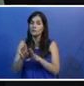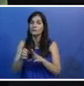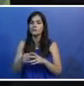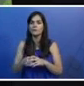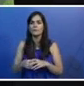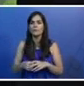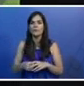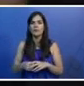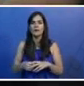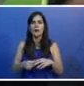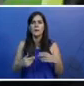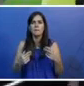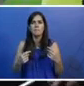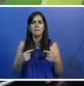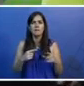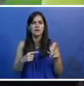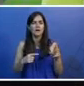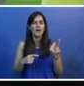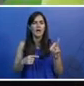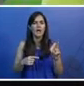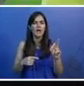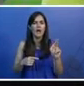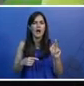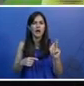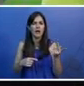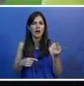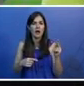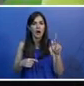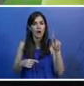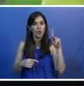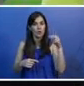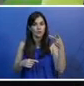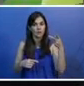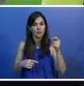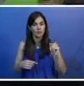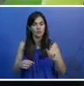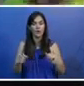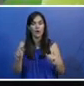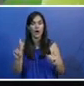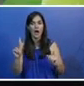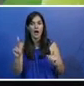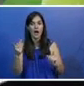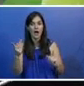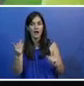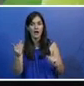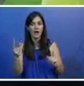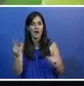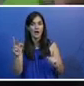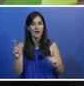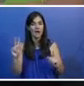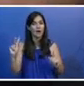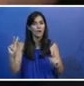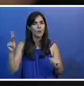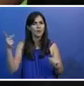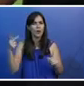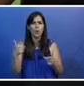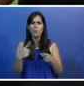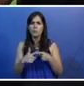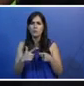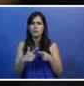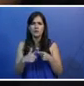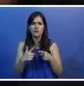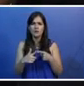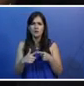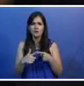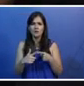RH ao quadrado, HR ao quadrado. Por que eles não são termos semelhantes?